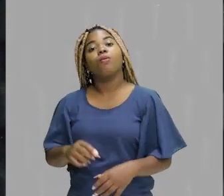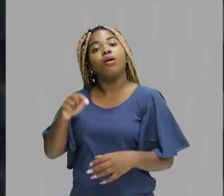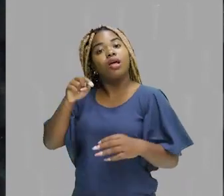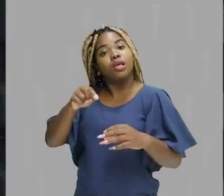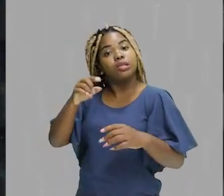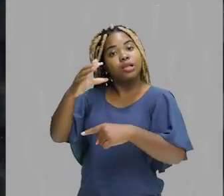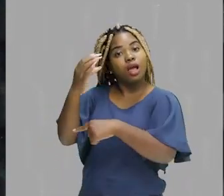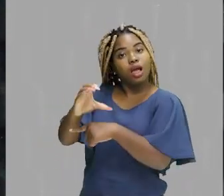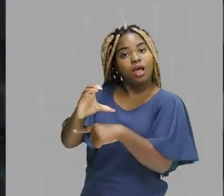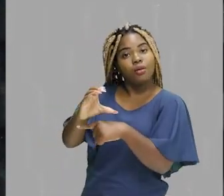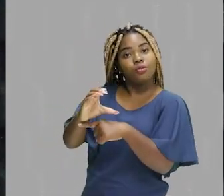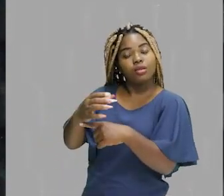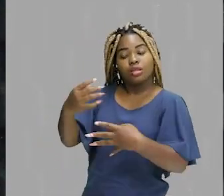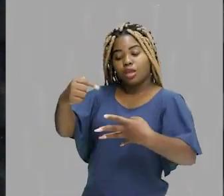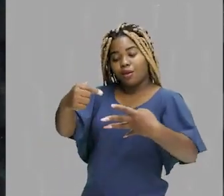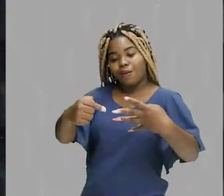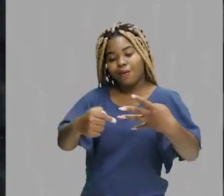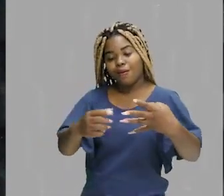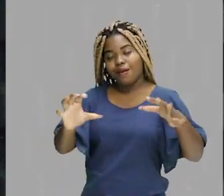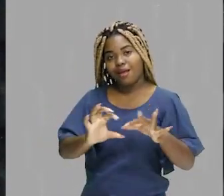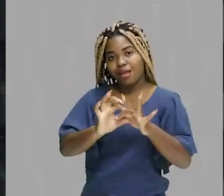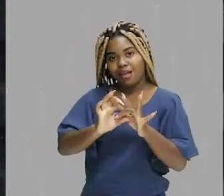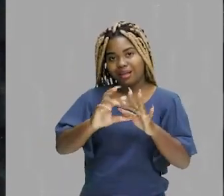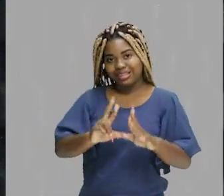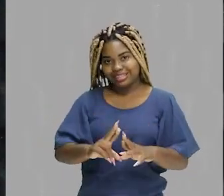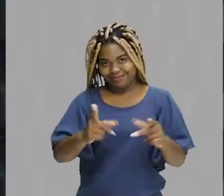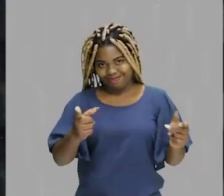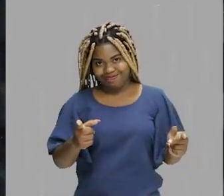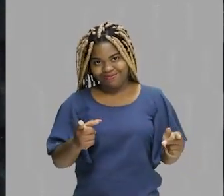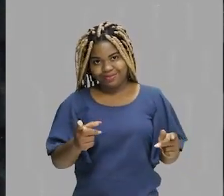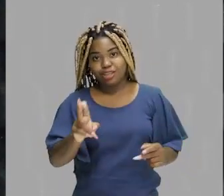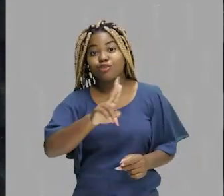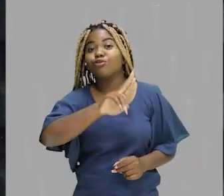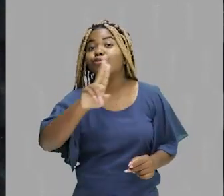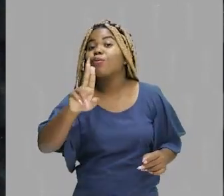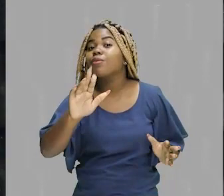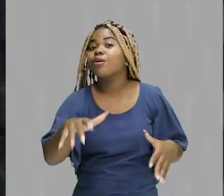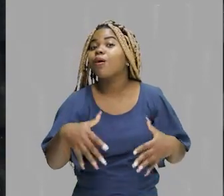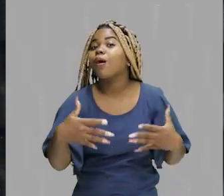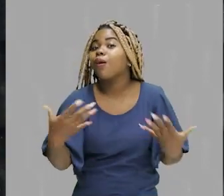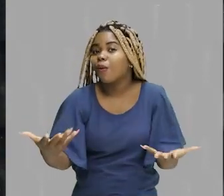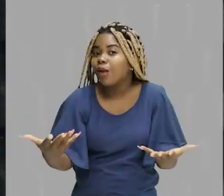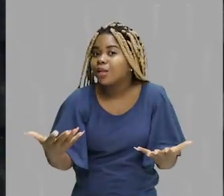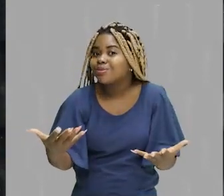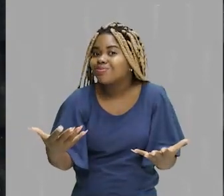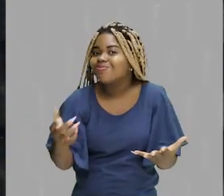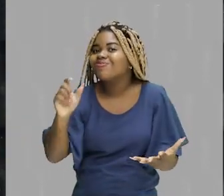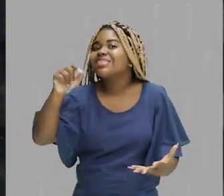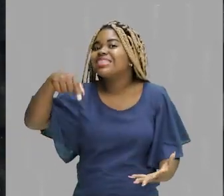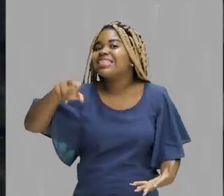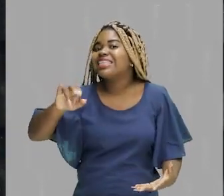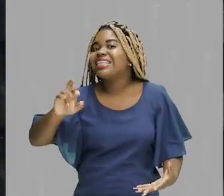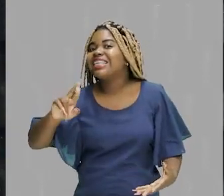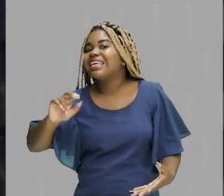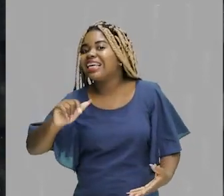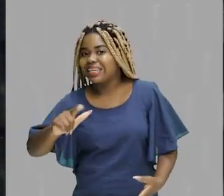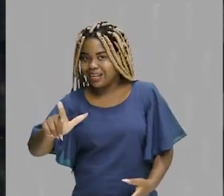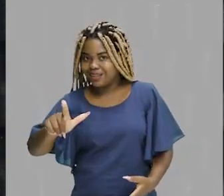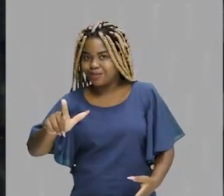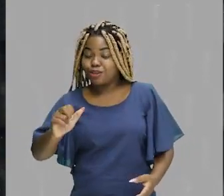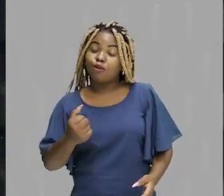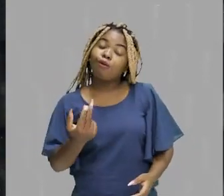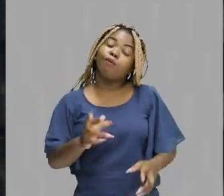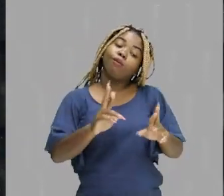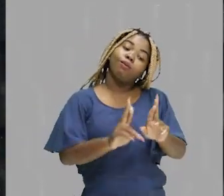apresenta 4 ligantes diferentes. Então, nós podemos afirmar que ele é um carbono quiral, certo?